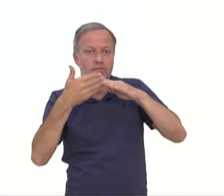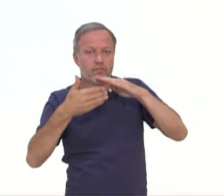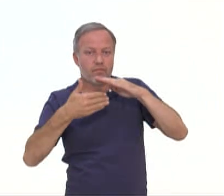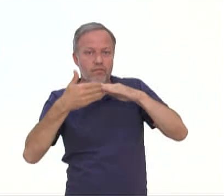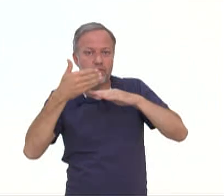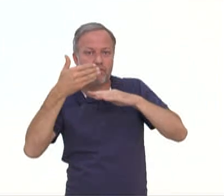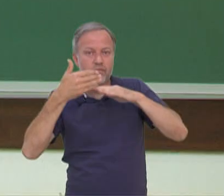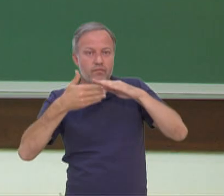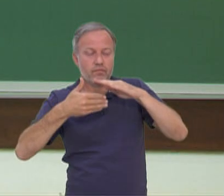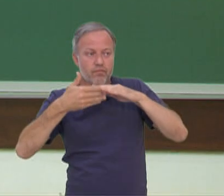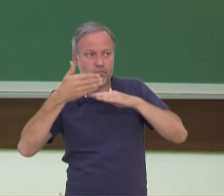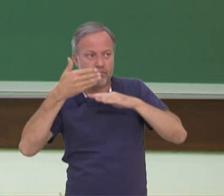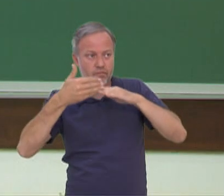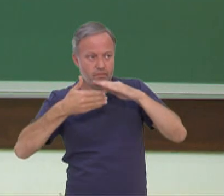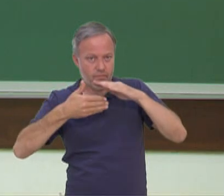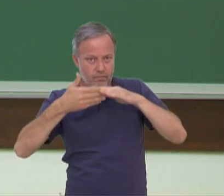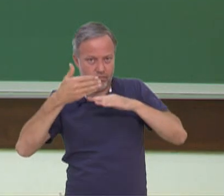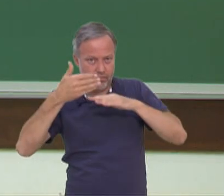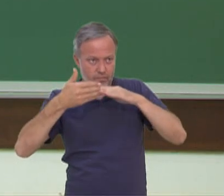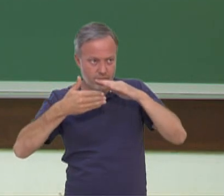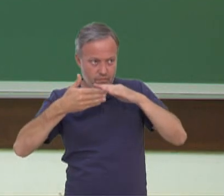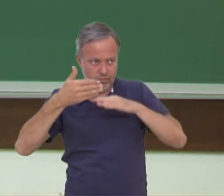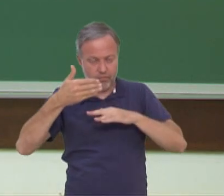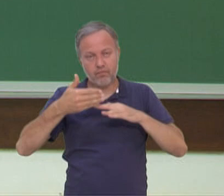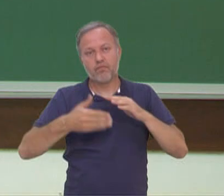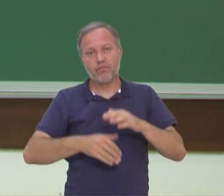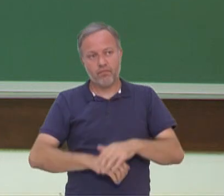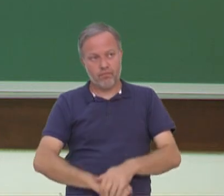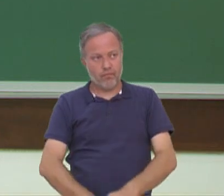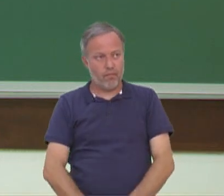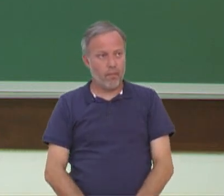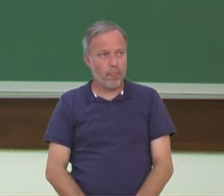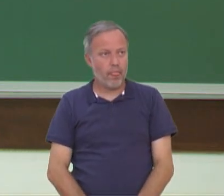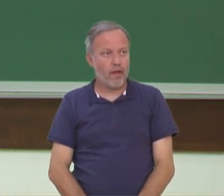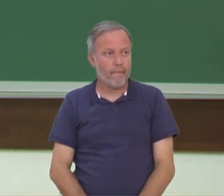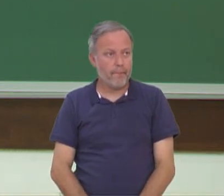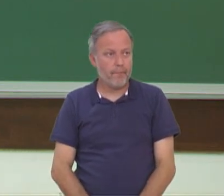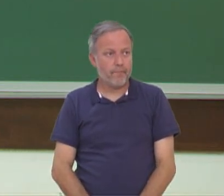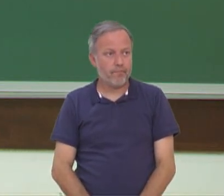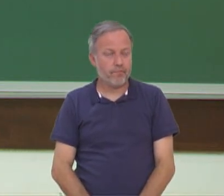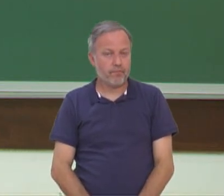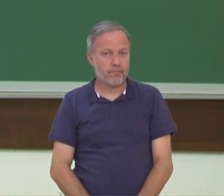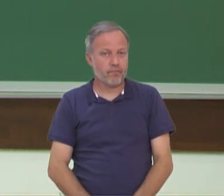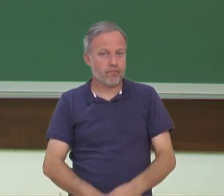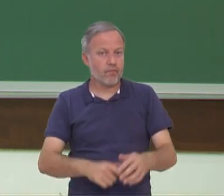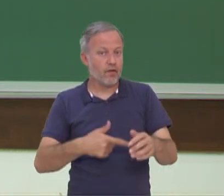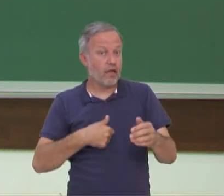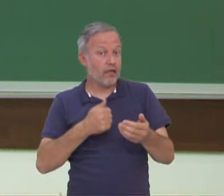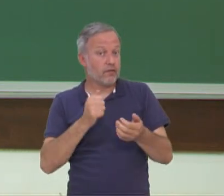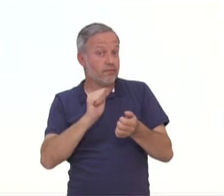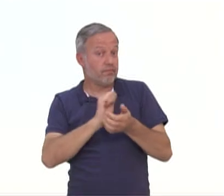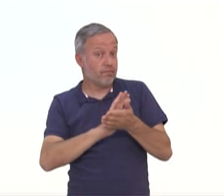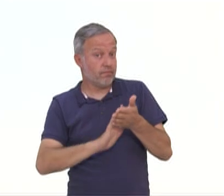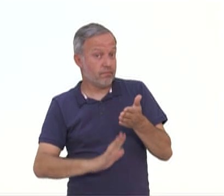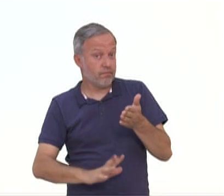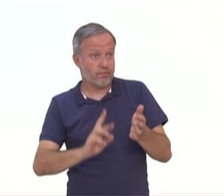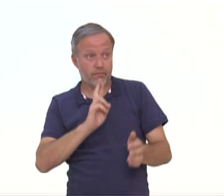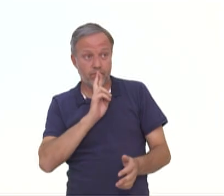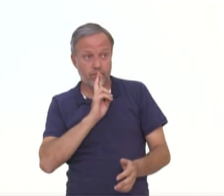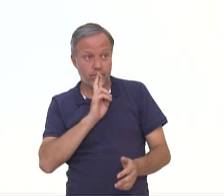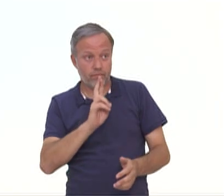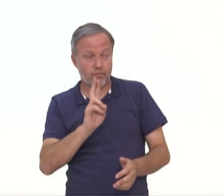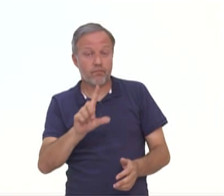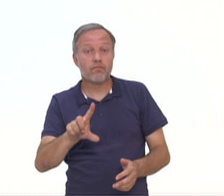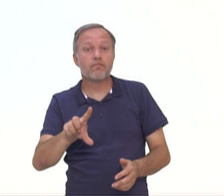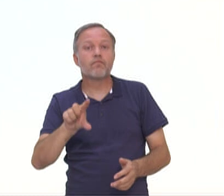estudar também esse controle, essa passagem de substâncias pela membrana, em aulas futuras. Um exercício para vocês resolverem. Você vai